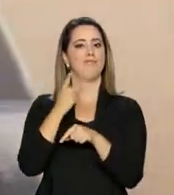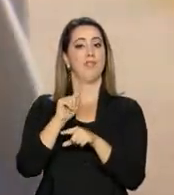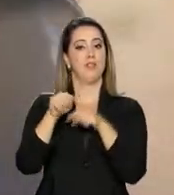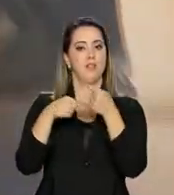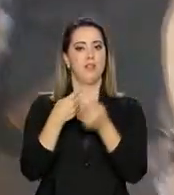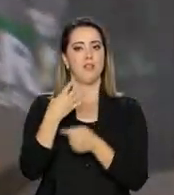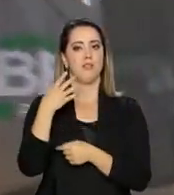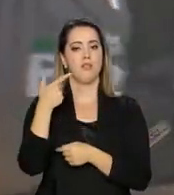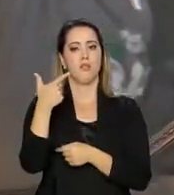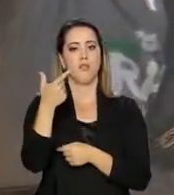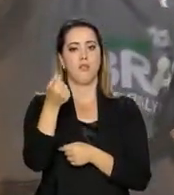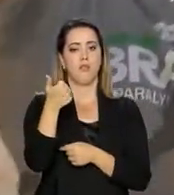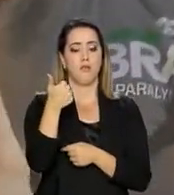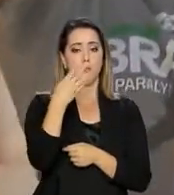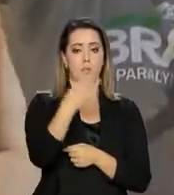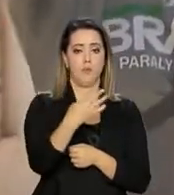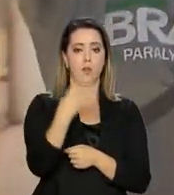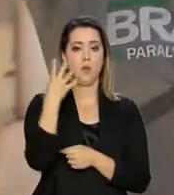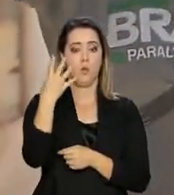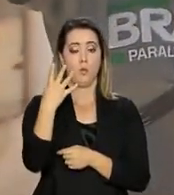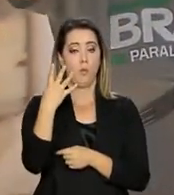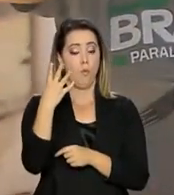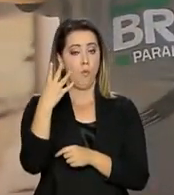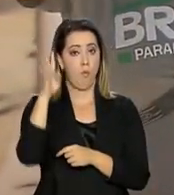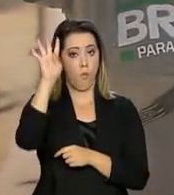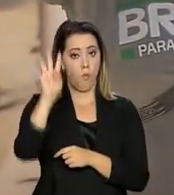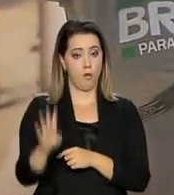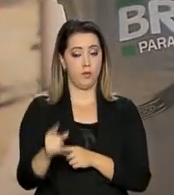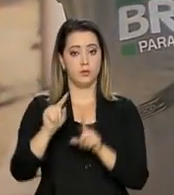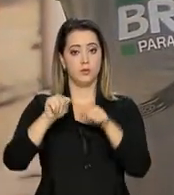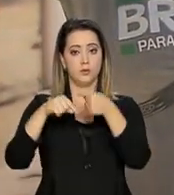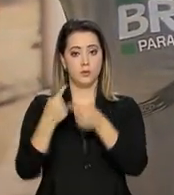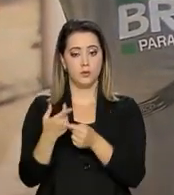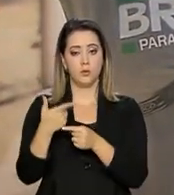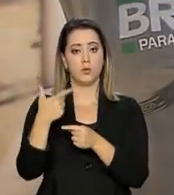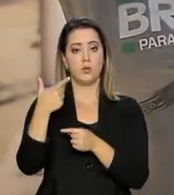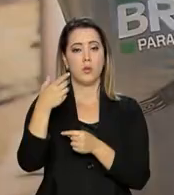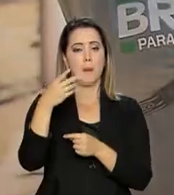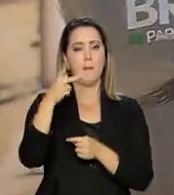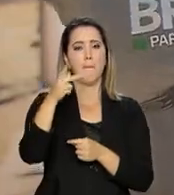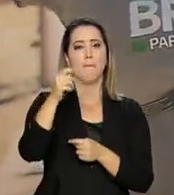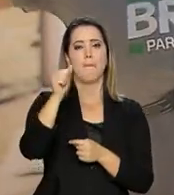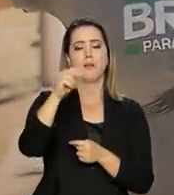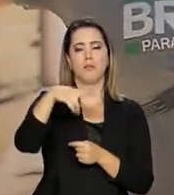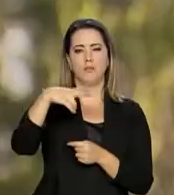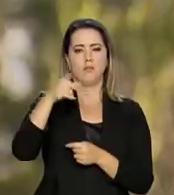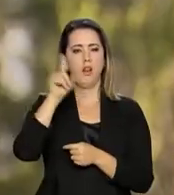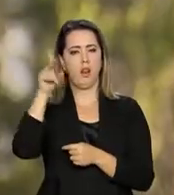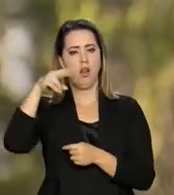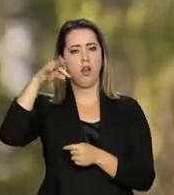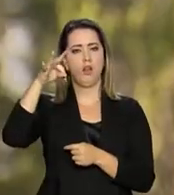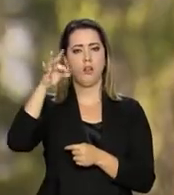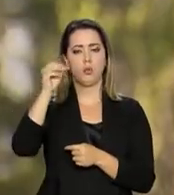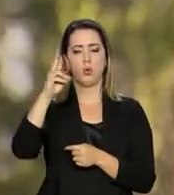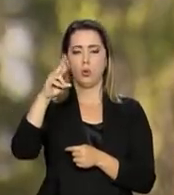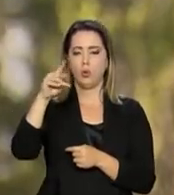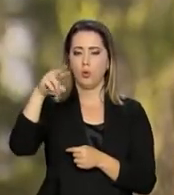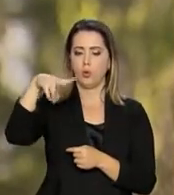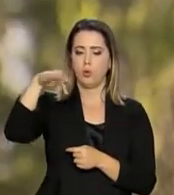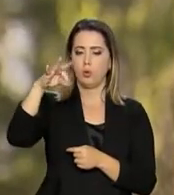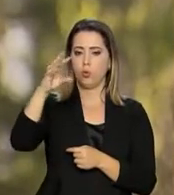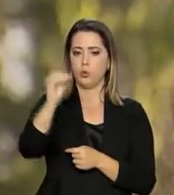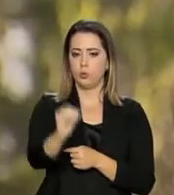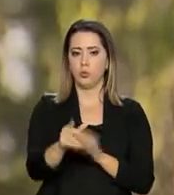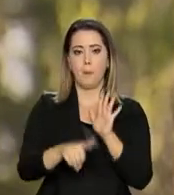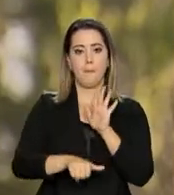participei do papão ficou em quarto lugar para 2015 participado para pão geral de toronto e lá foi o meu melhor resultado no campeonato